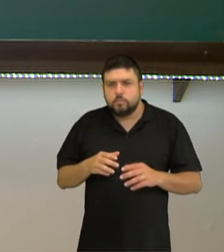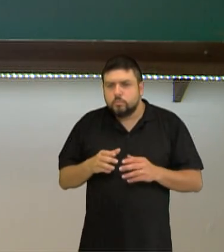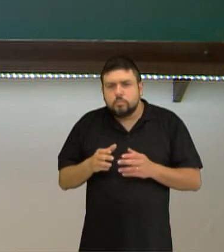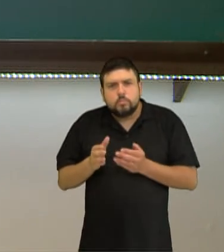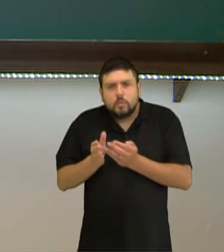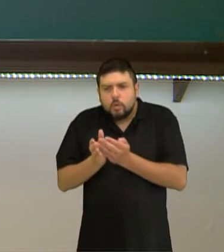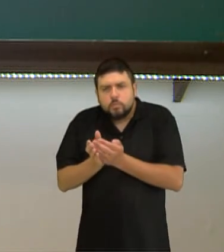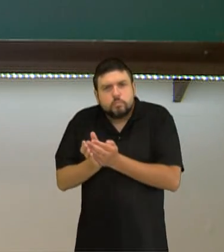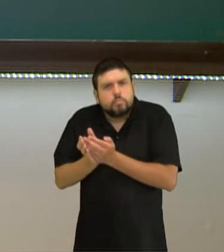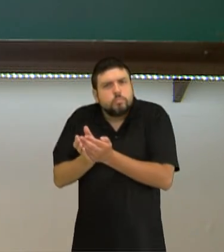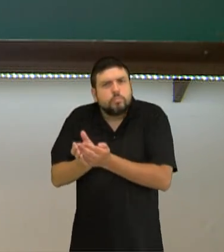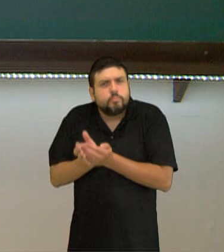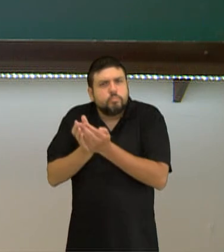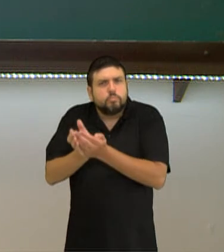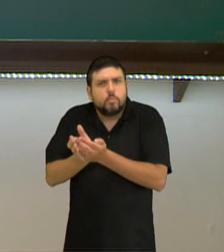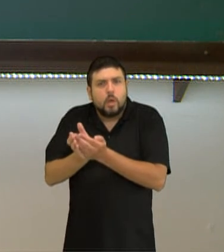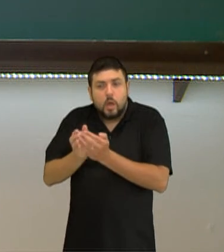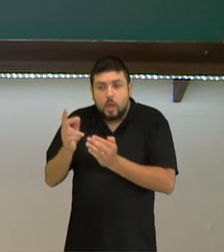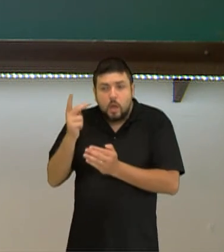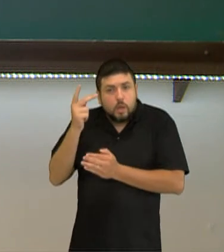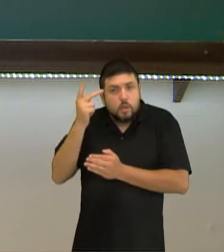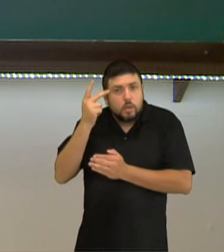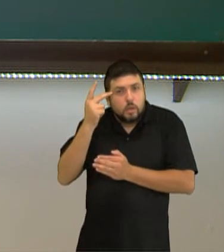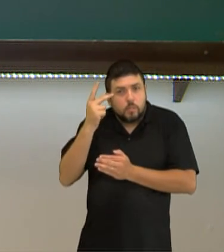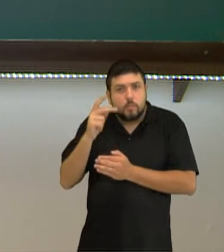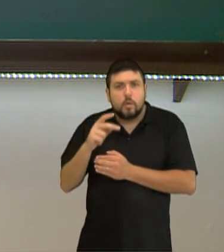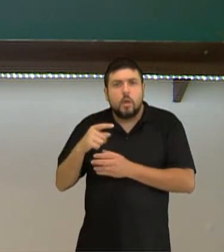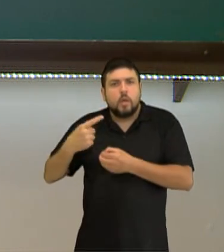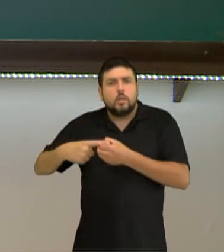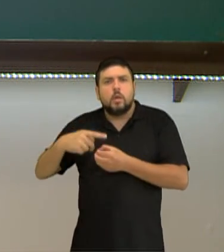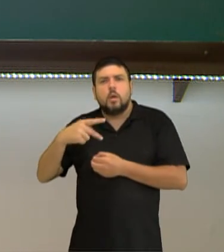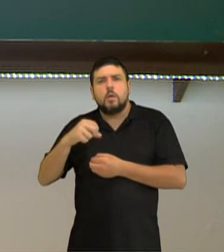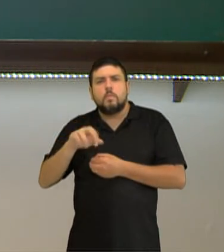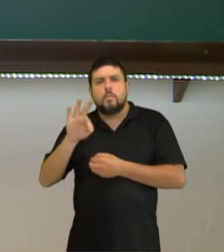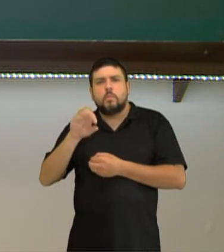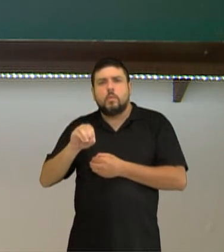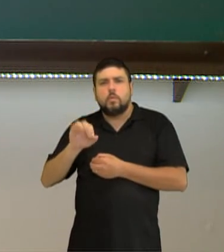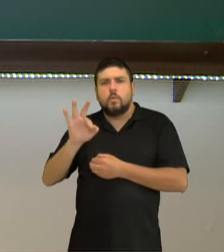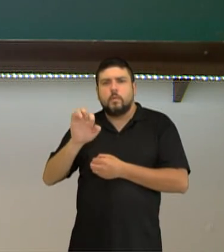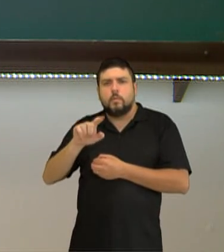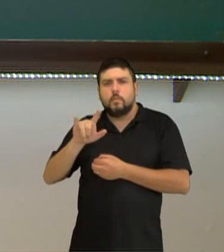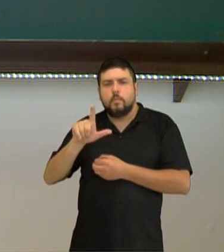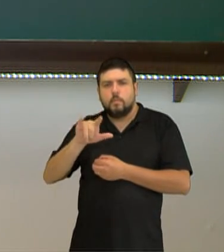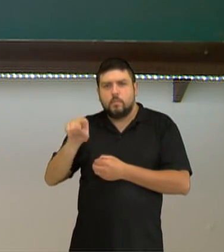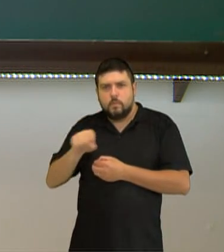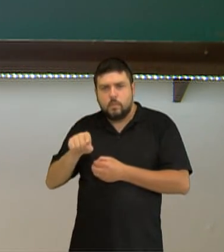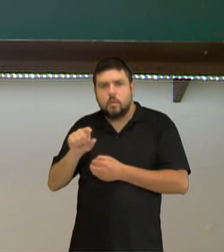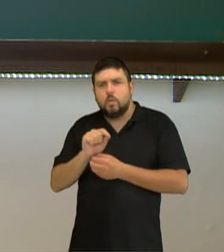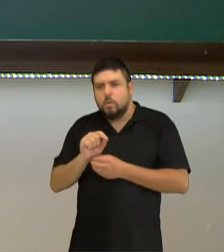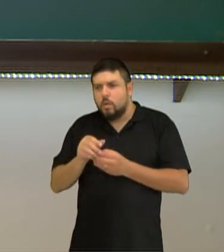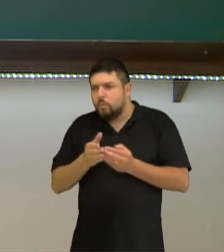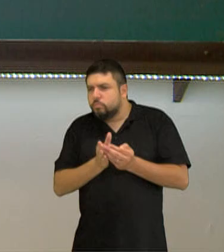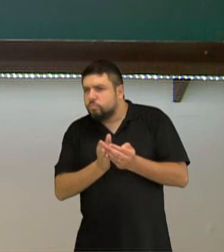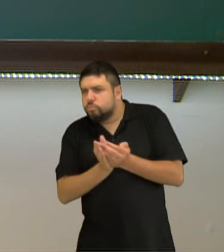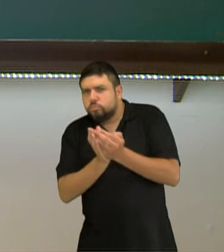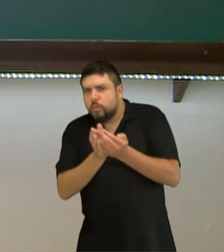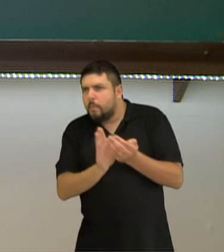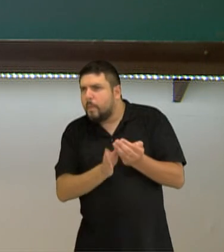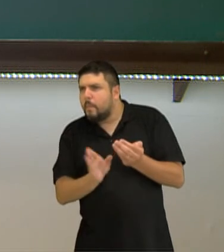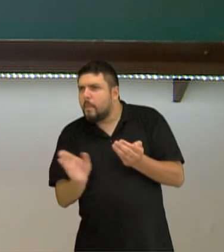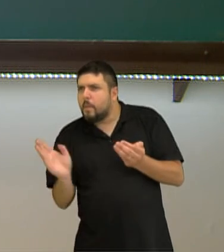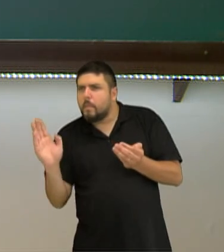Porto Feliz, em São Paulo, ia subindo os rios e tinha como objetivo abastecer as vilas que estavam